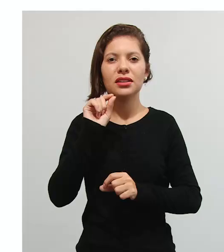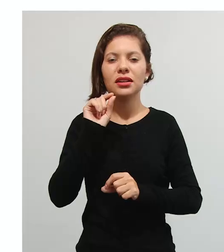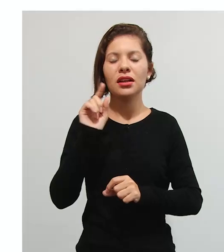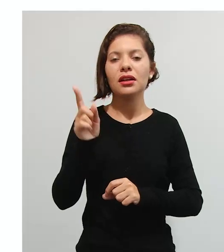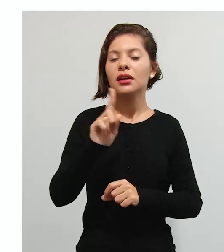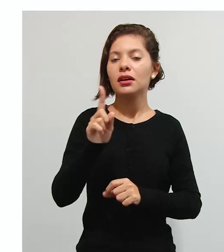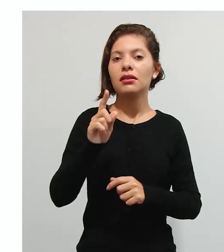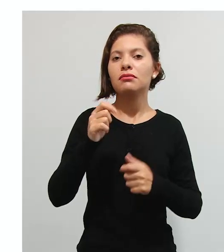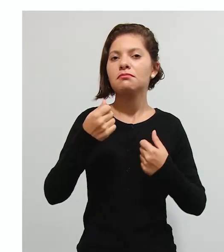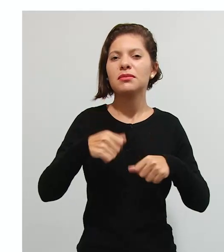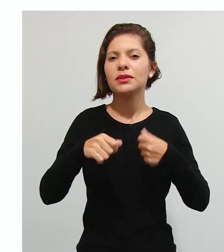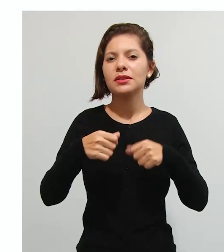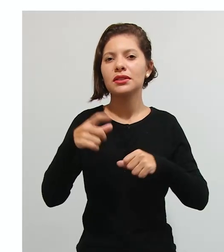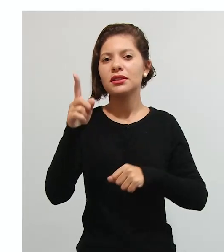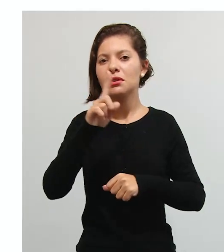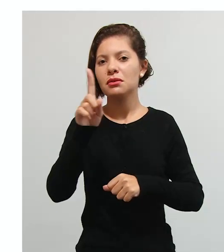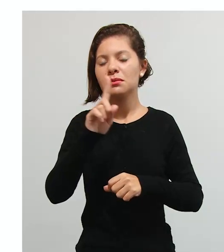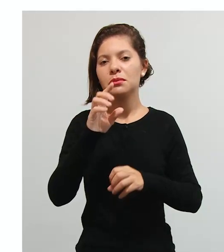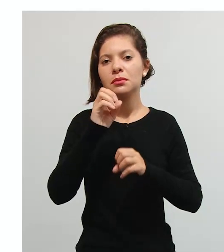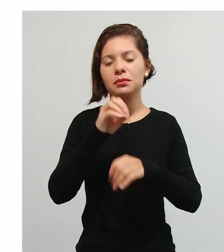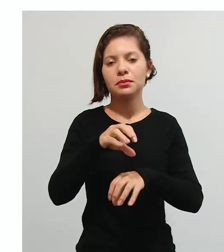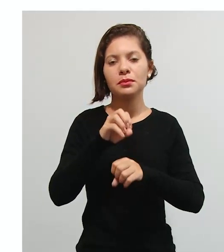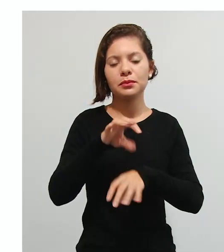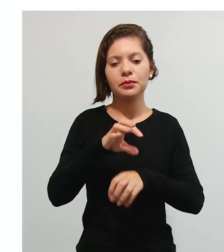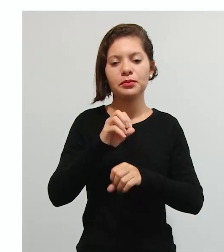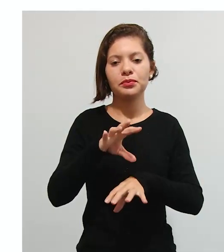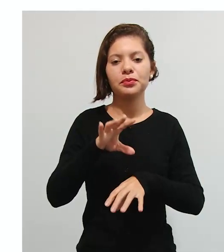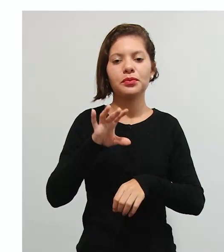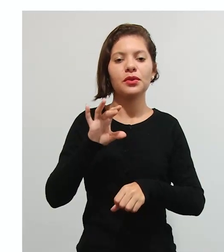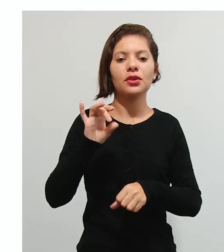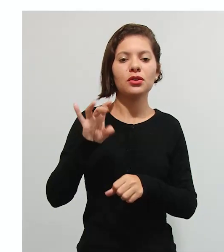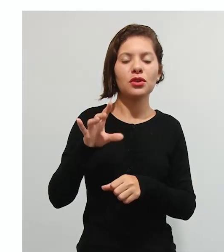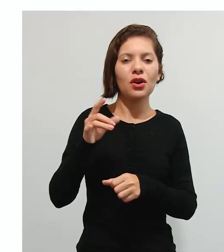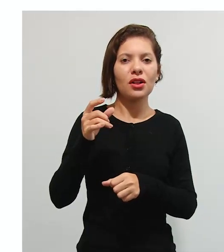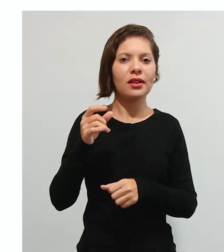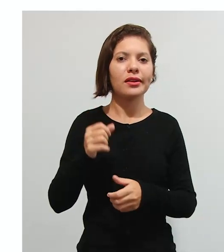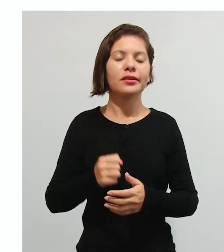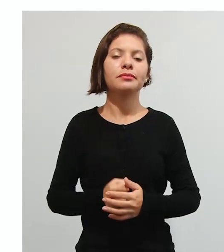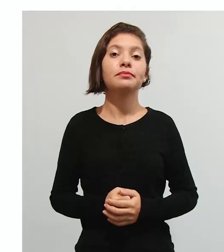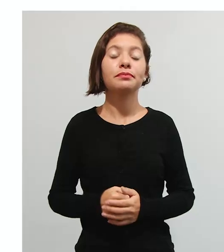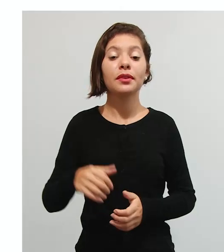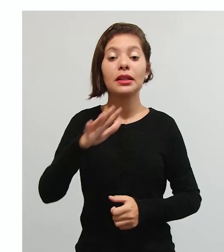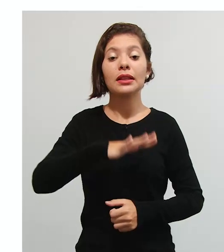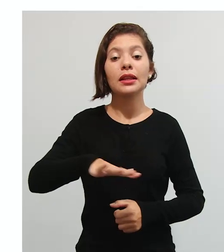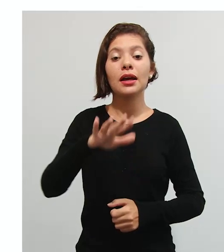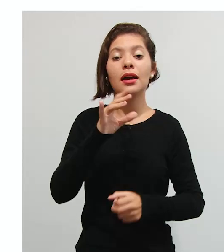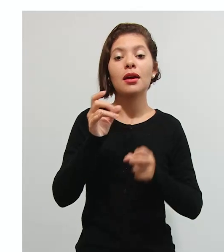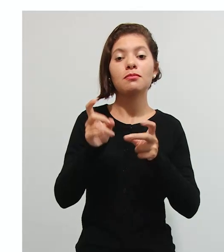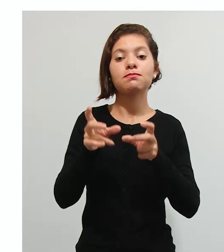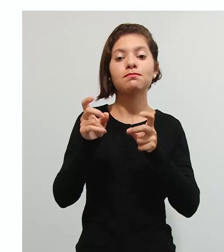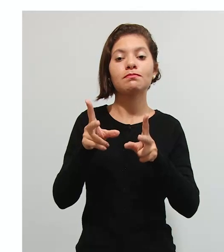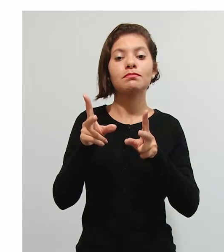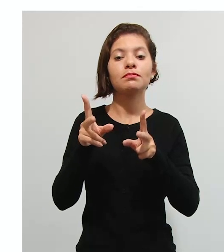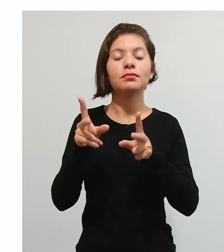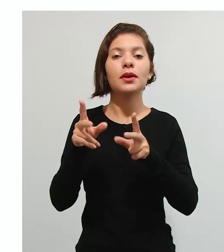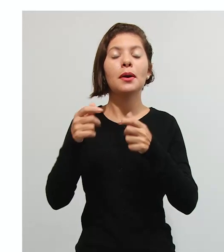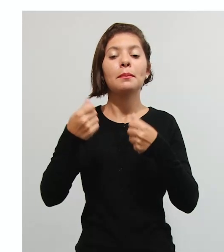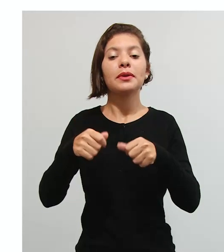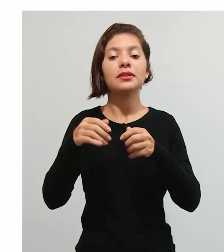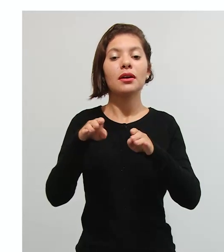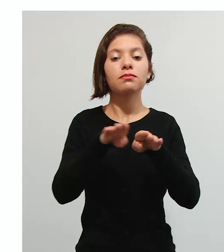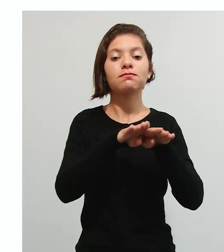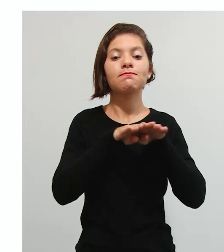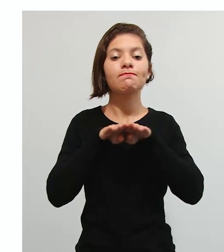não, mas também não precisa ser uma educação que está apenas para atender no mercado de trabalho. Ela tem que